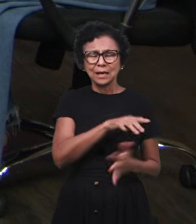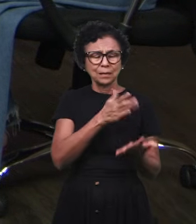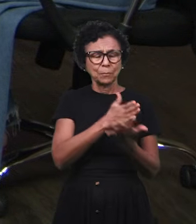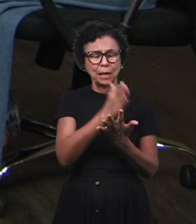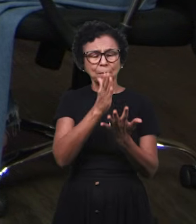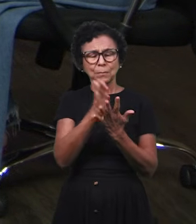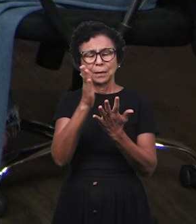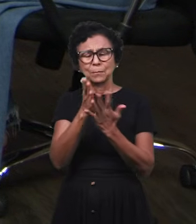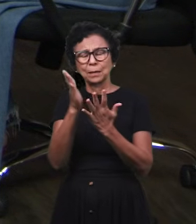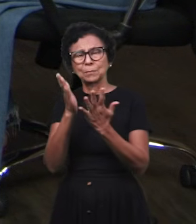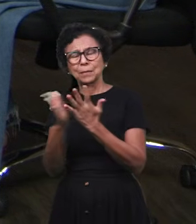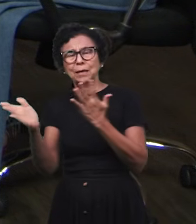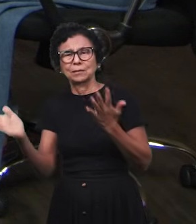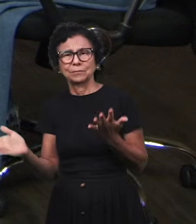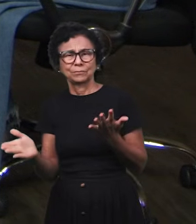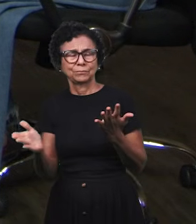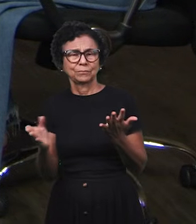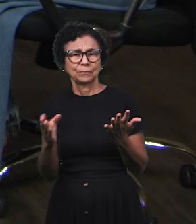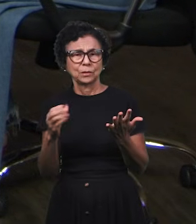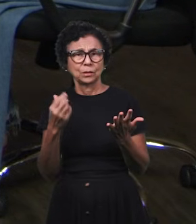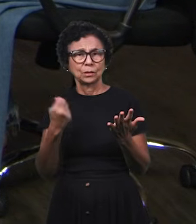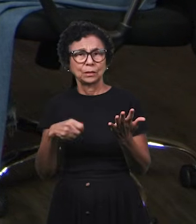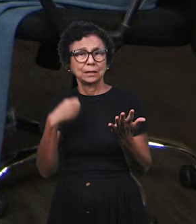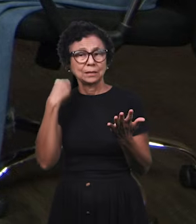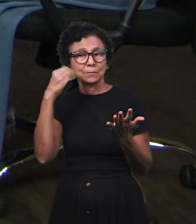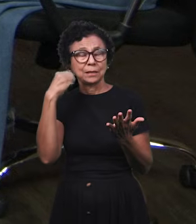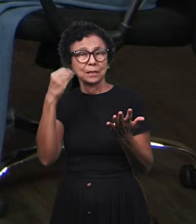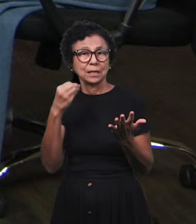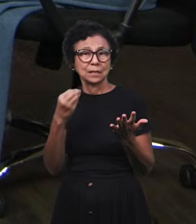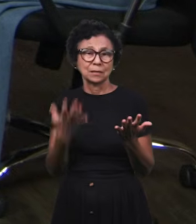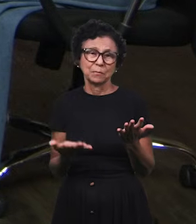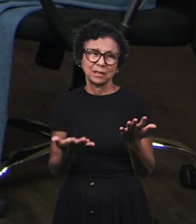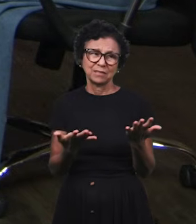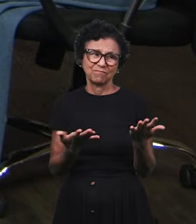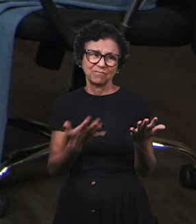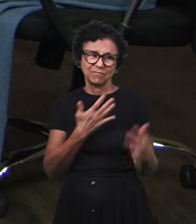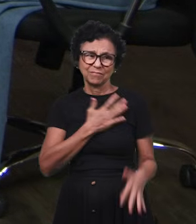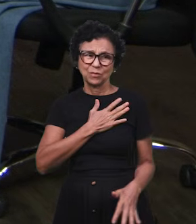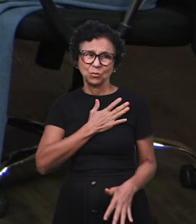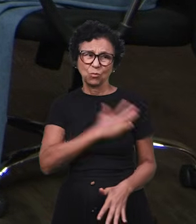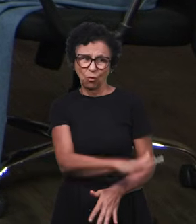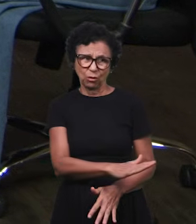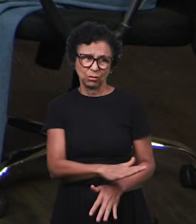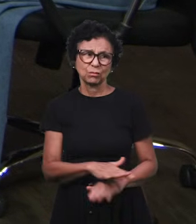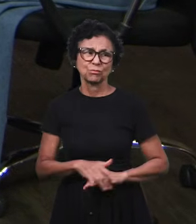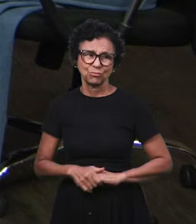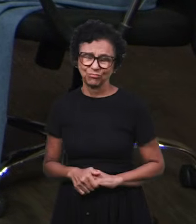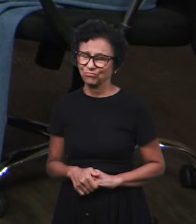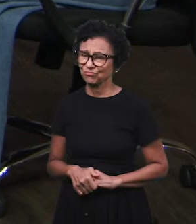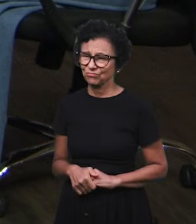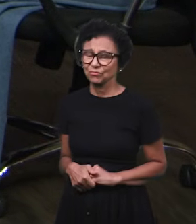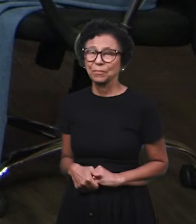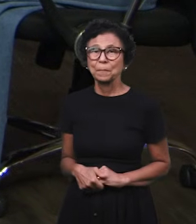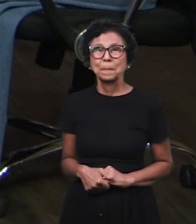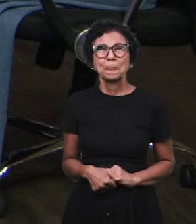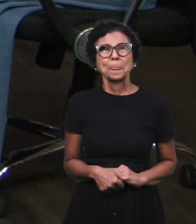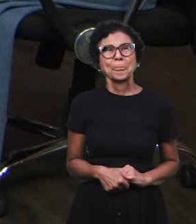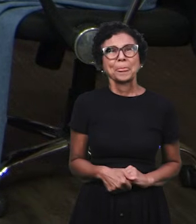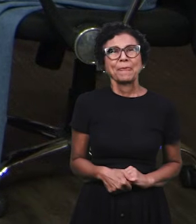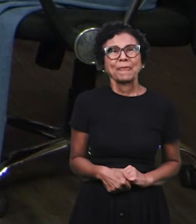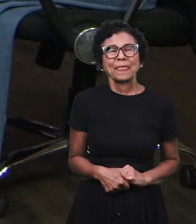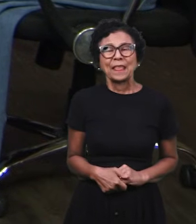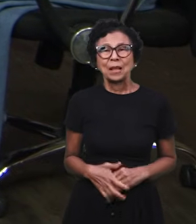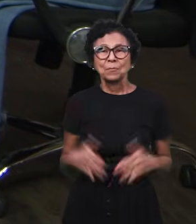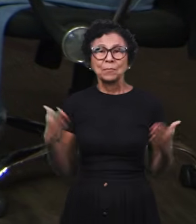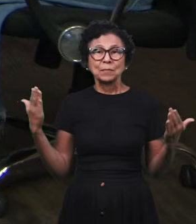verdade eu penso que, eu sempre falo, né, o direito previdenciário que me encontrou, porque eu não tive na faculdade, hoje vocês têm na faculdade, né, hoje é obrigatório, na minha época